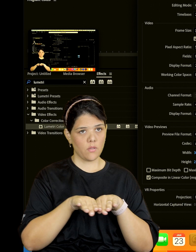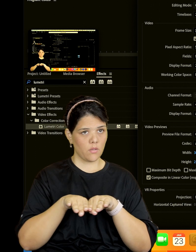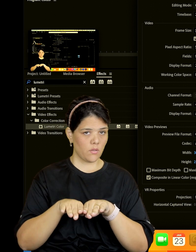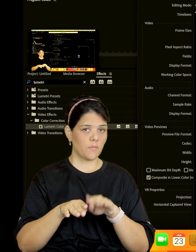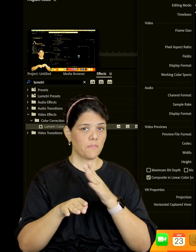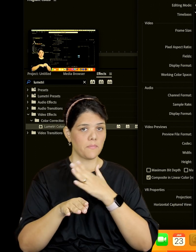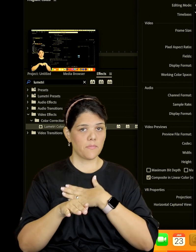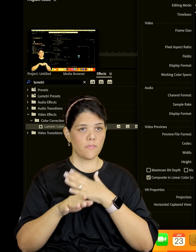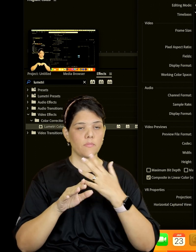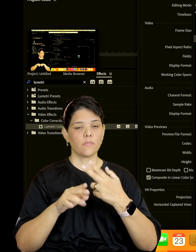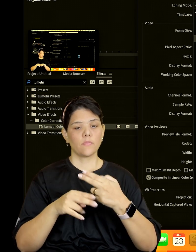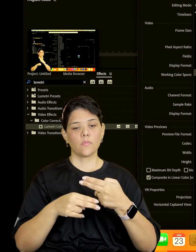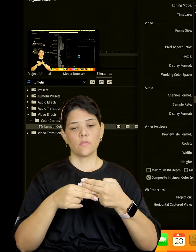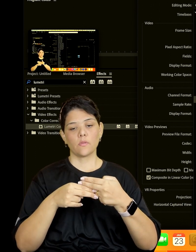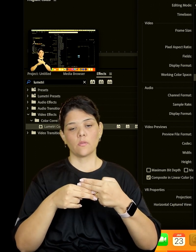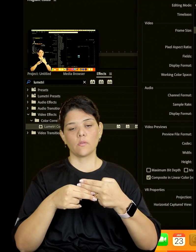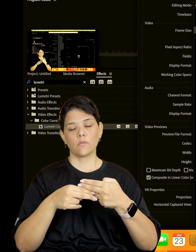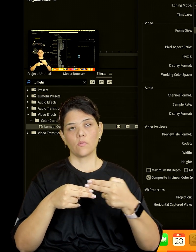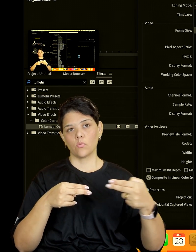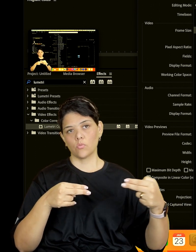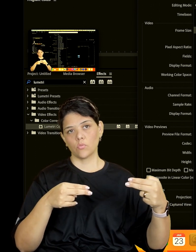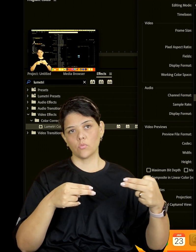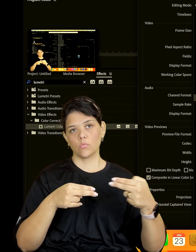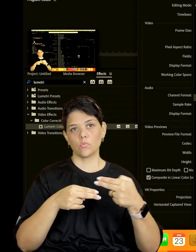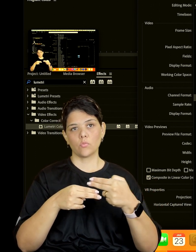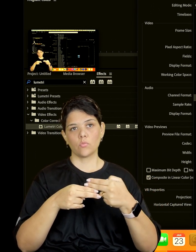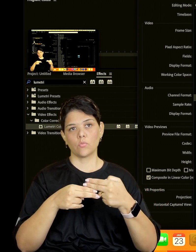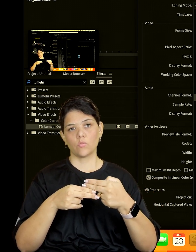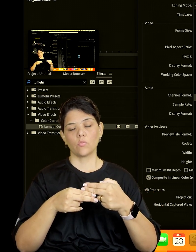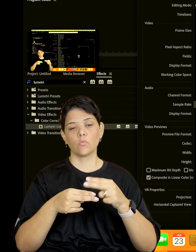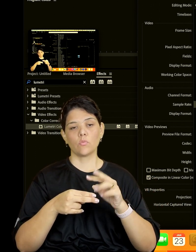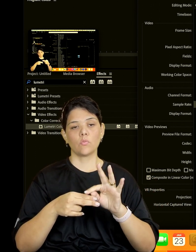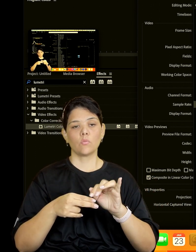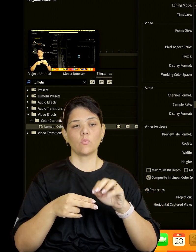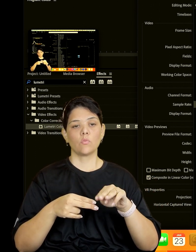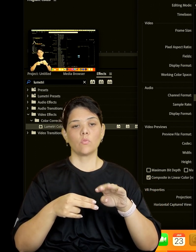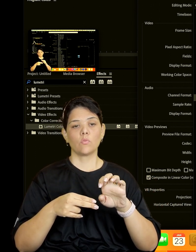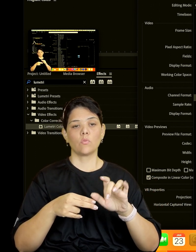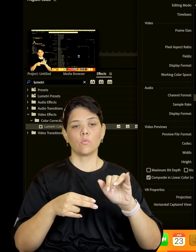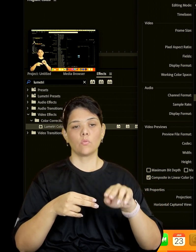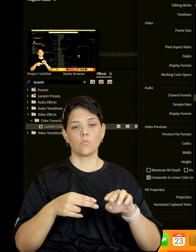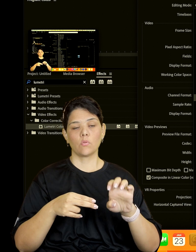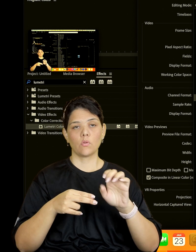timeline. Eu vou chegar aqui, vou mudar meu projeto para